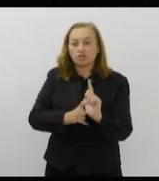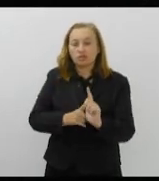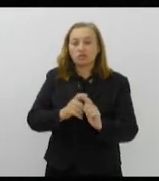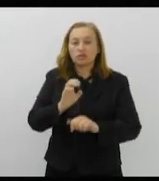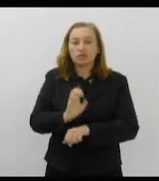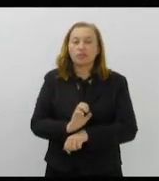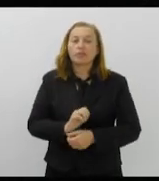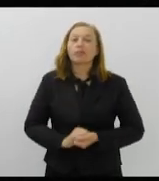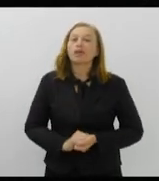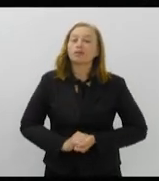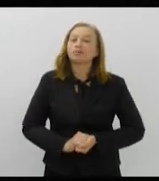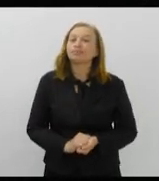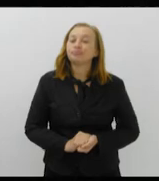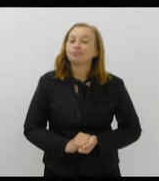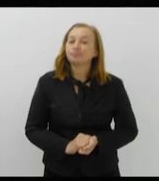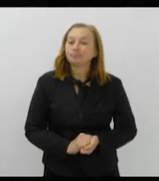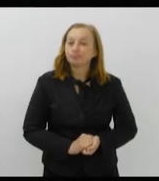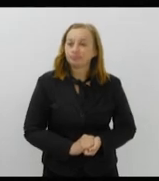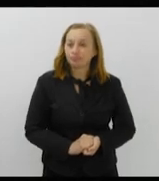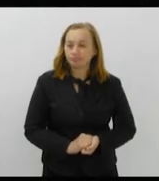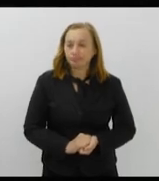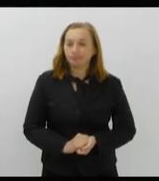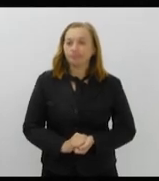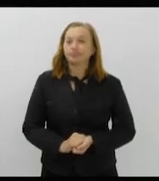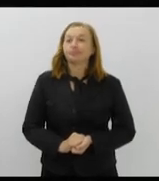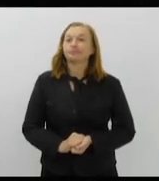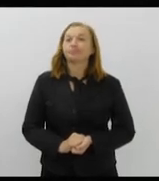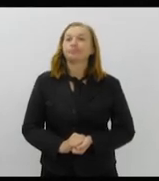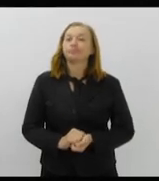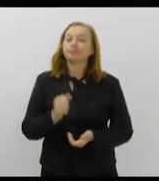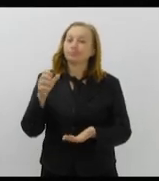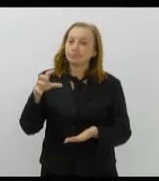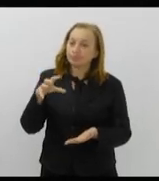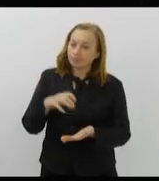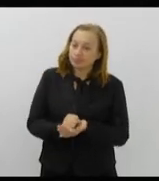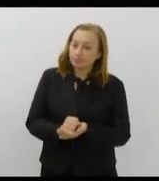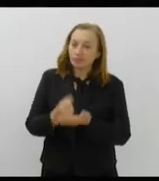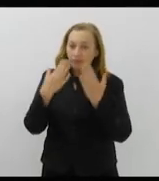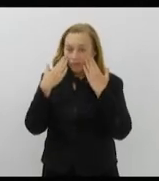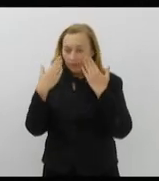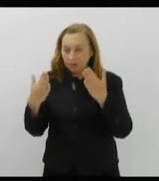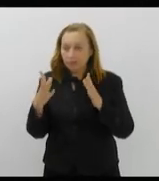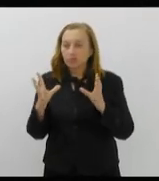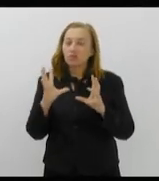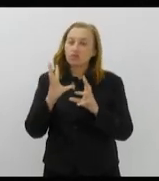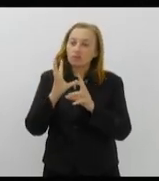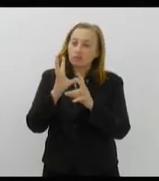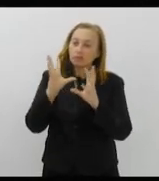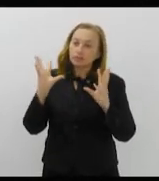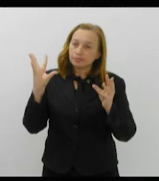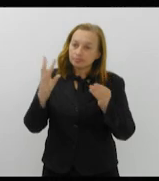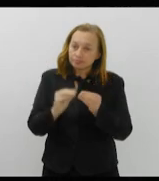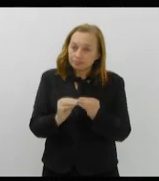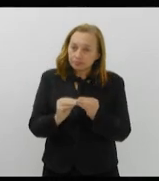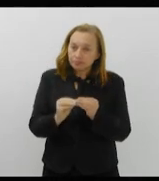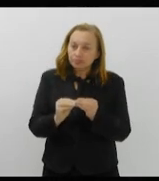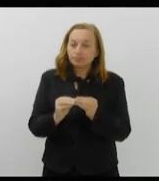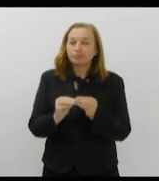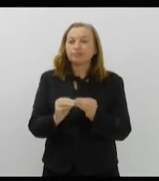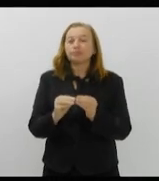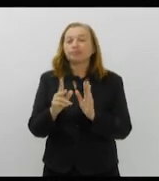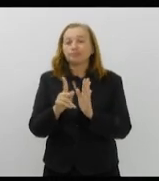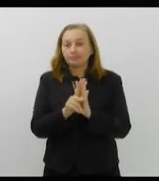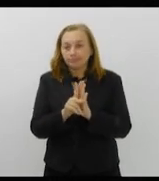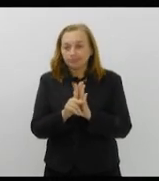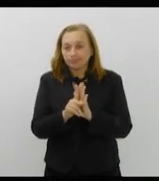Estados ele foi protocolado ele apresentou o resumo do projeto projeto